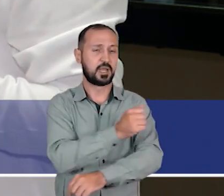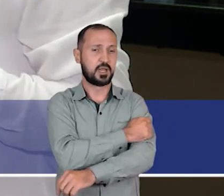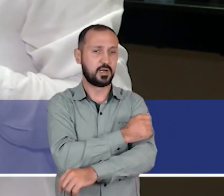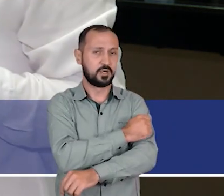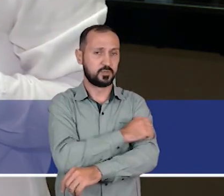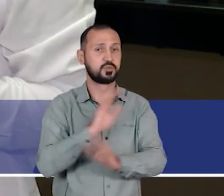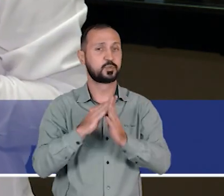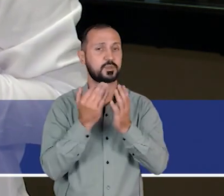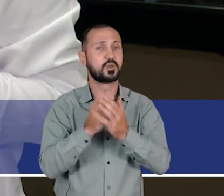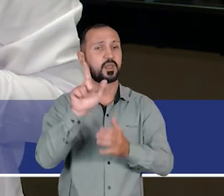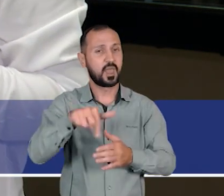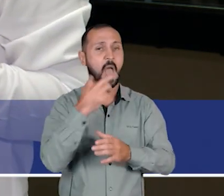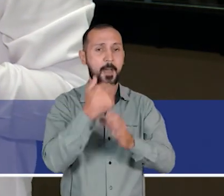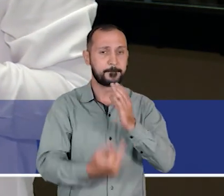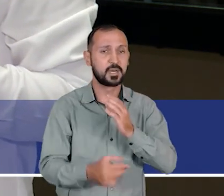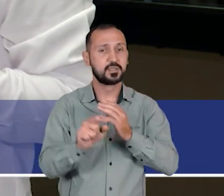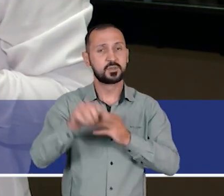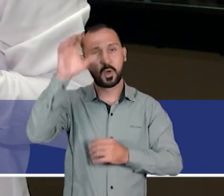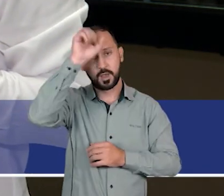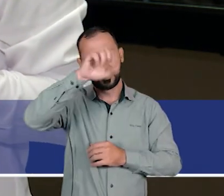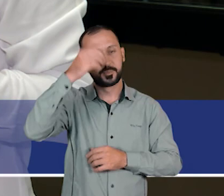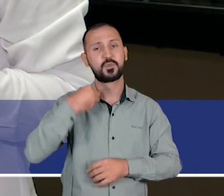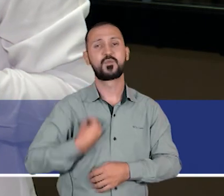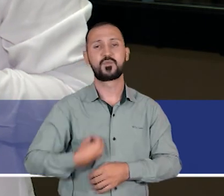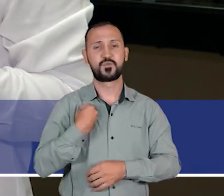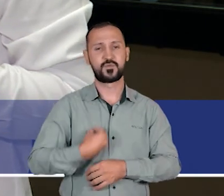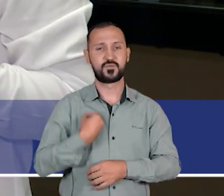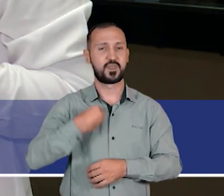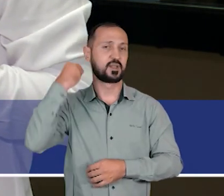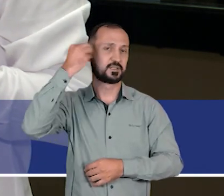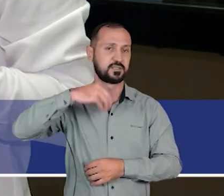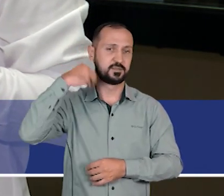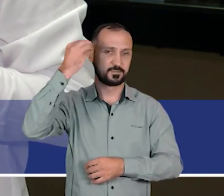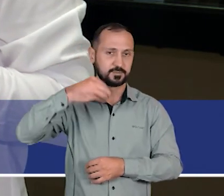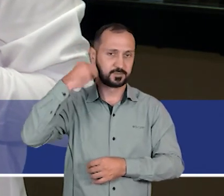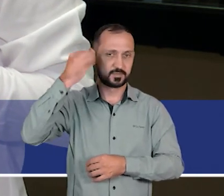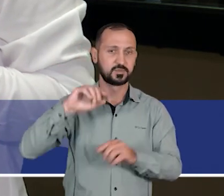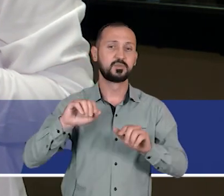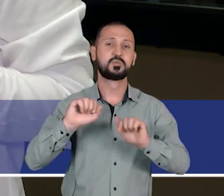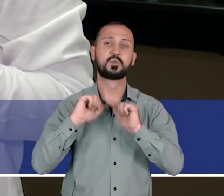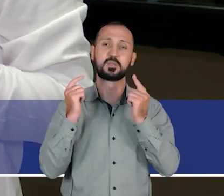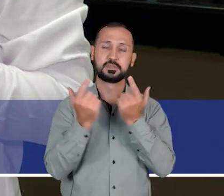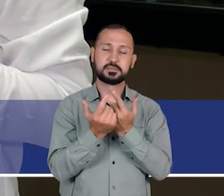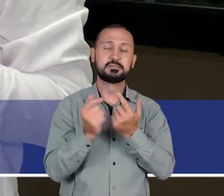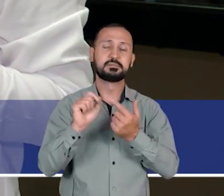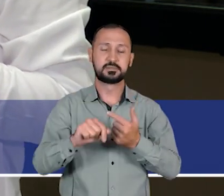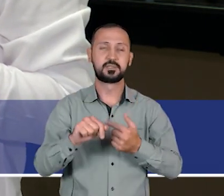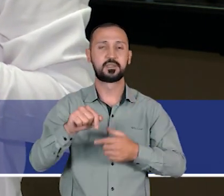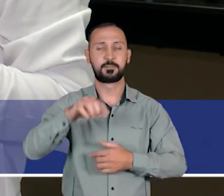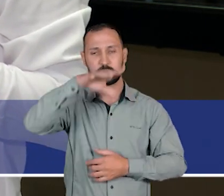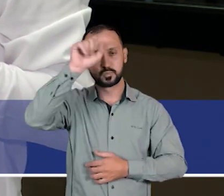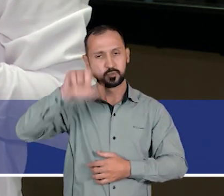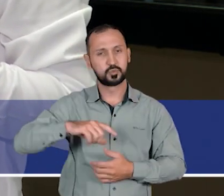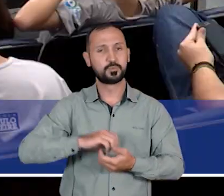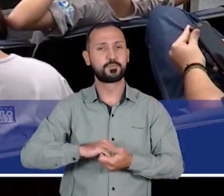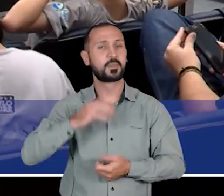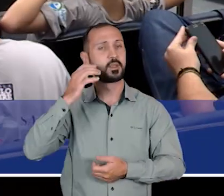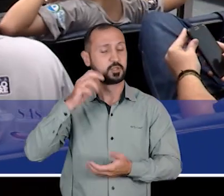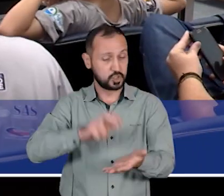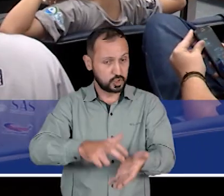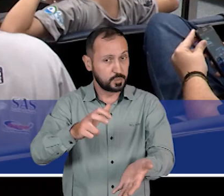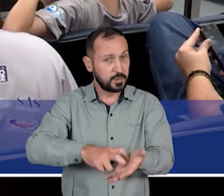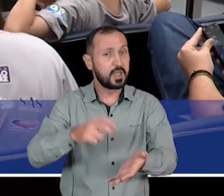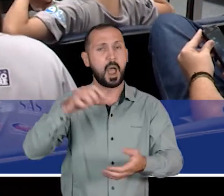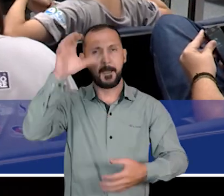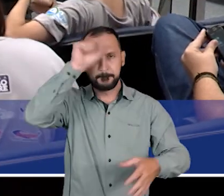alunos de uma escola bilíngue da capital estão aprendendo e vivenciando a experiência no Legislativo de Mato Grosso do Sul.